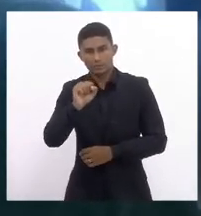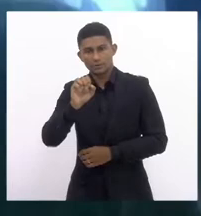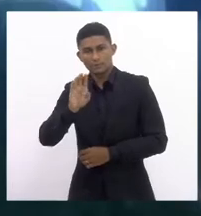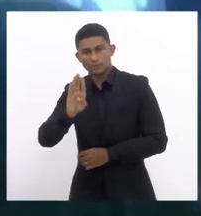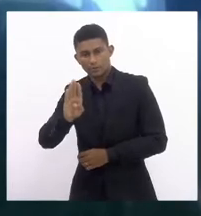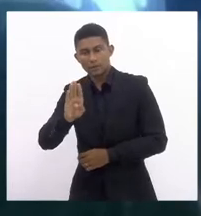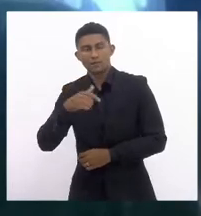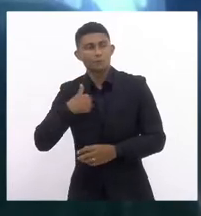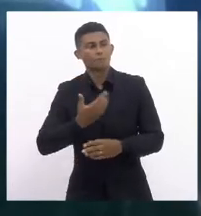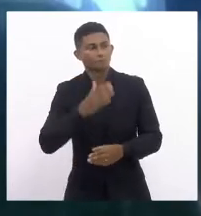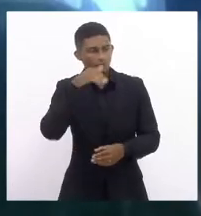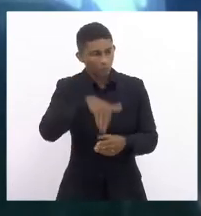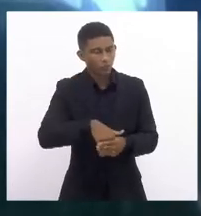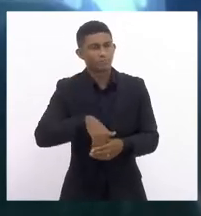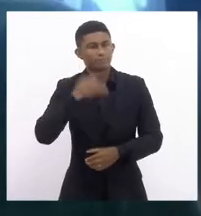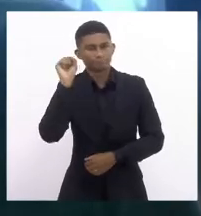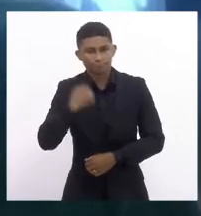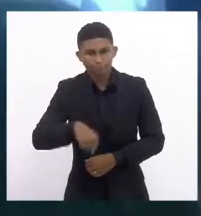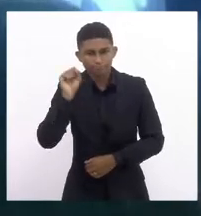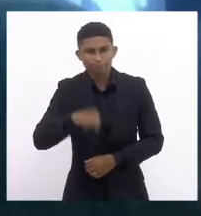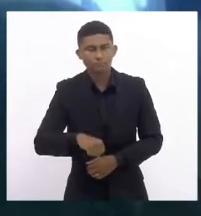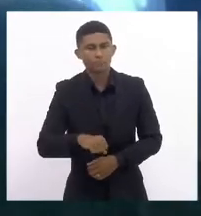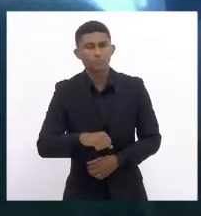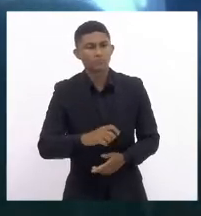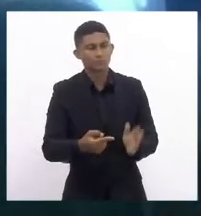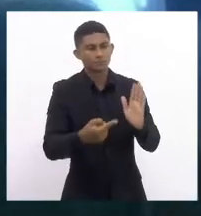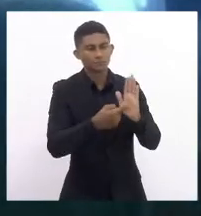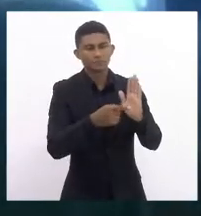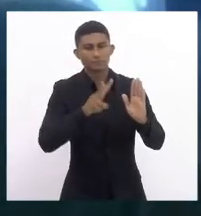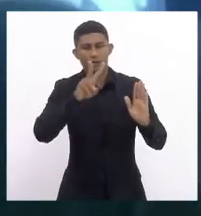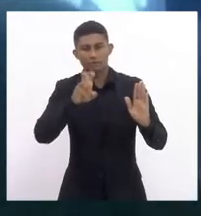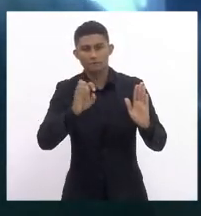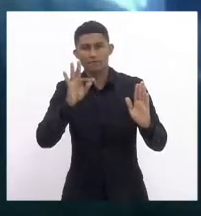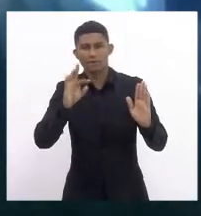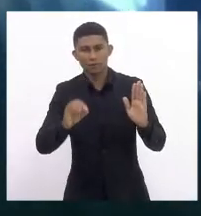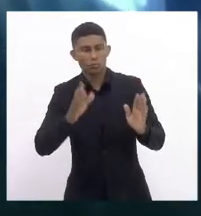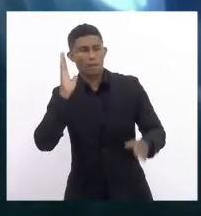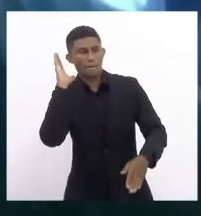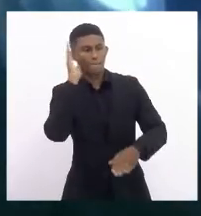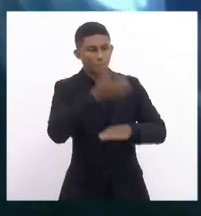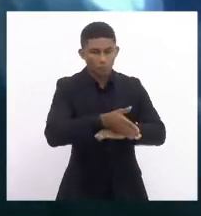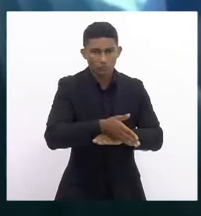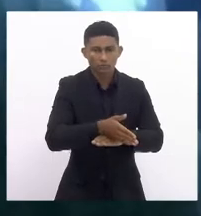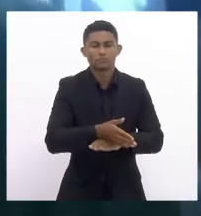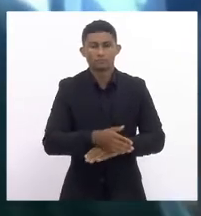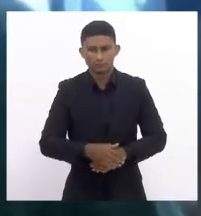voto sim pela derrubada de todos os vetos acordados.